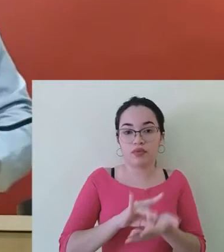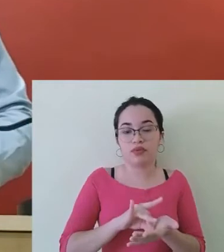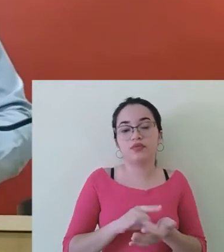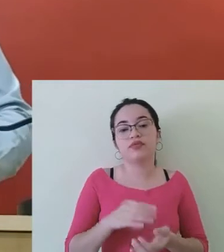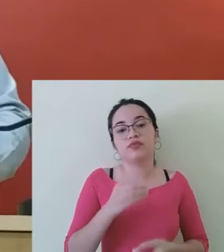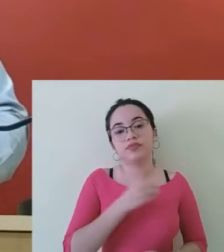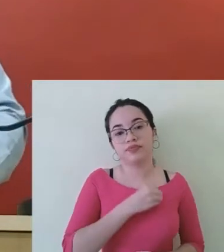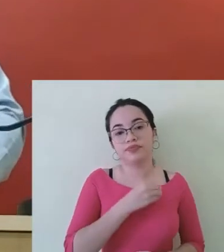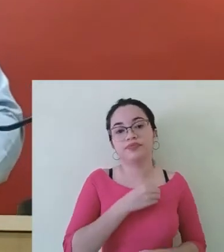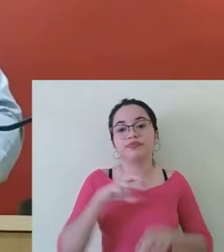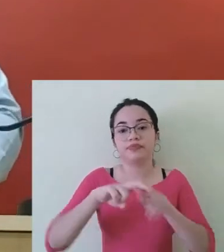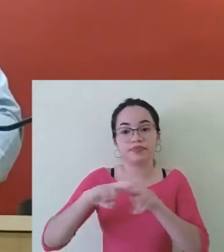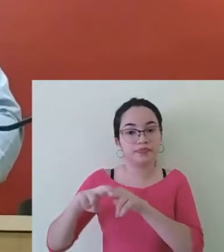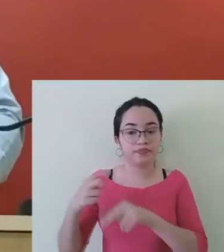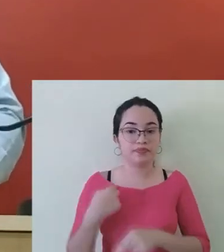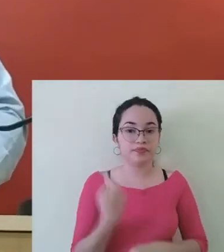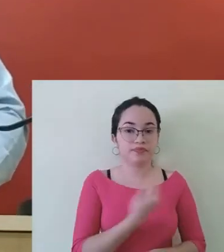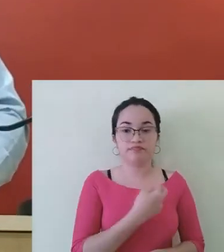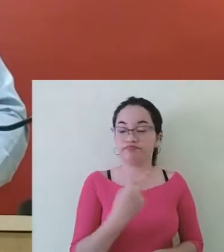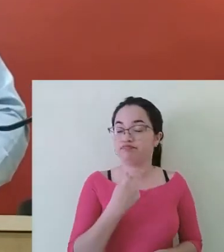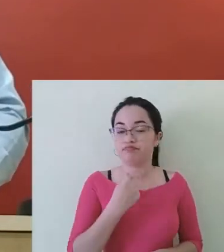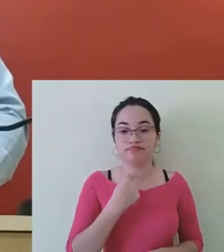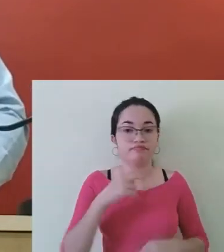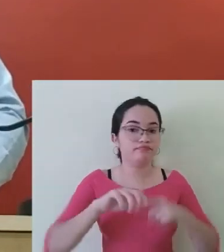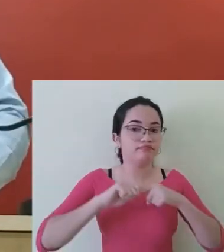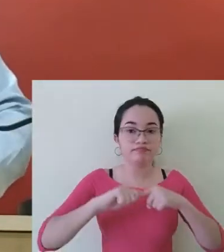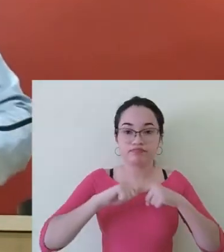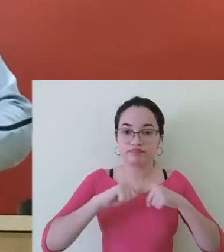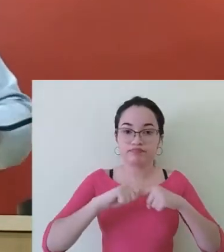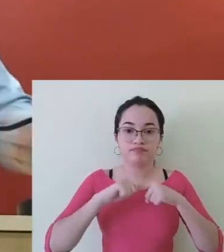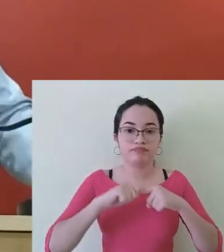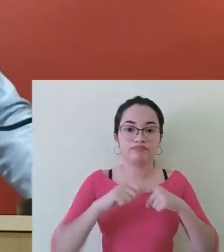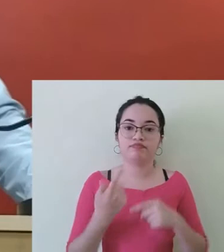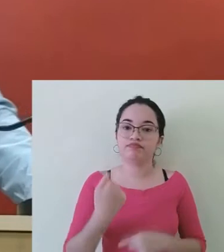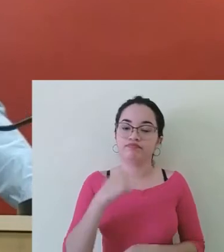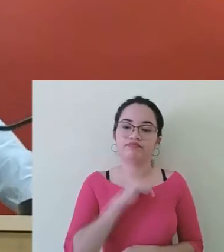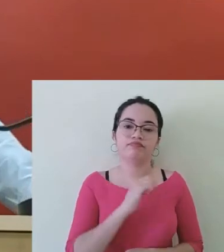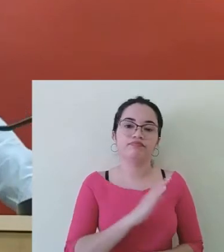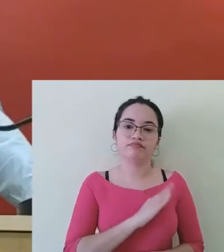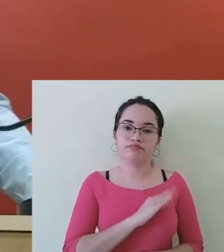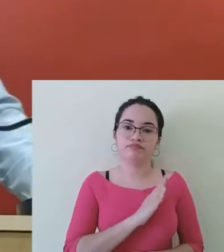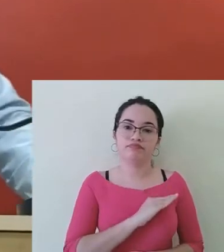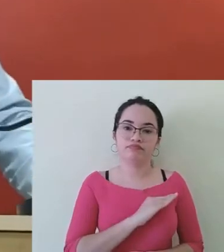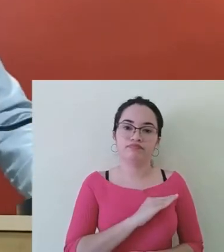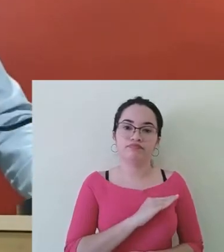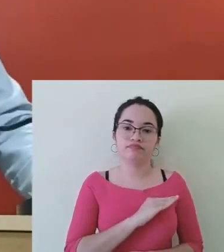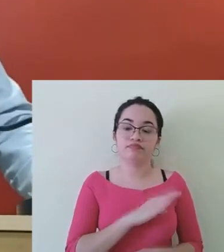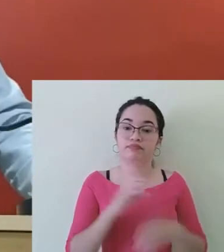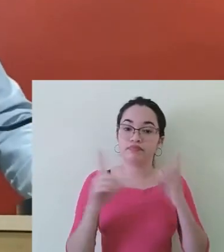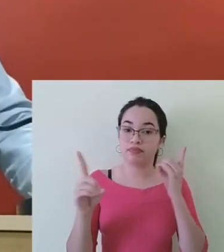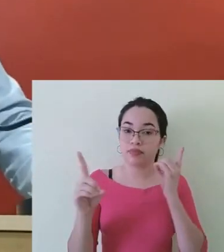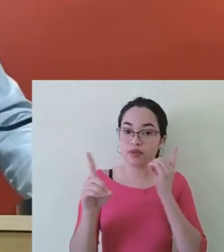do pecado. Por isso que nós não podemos confiar no nosso coração